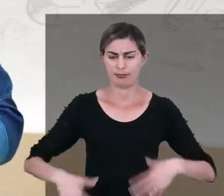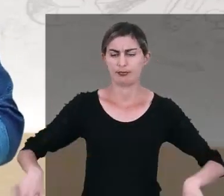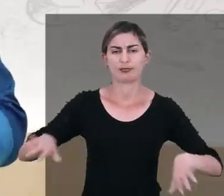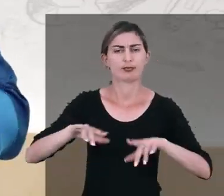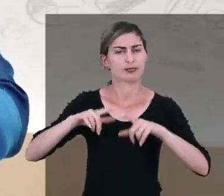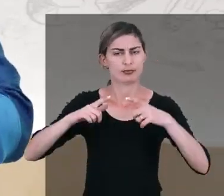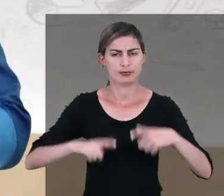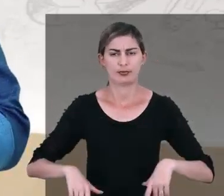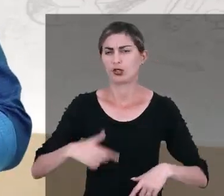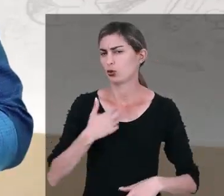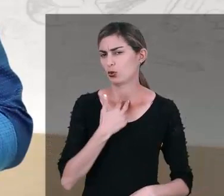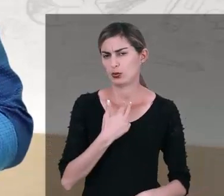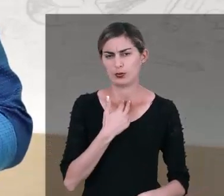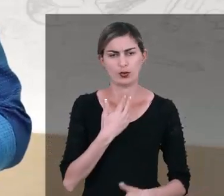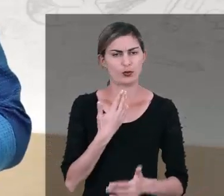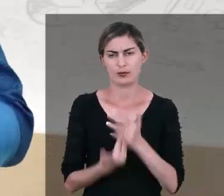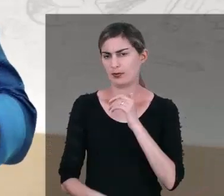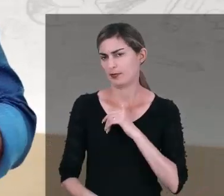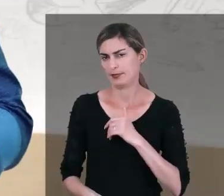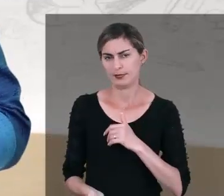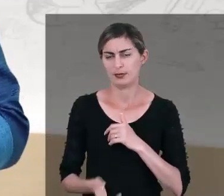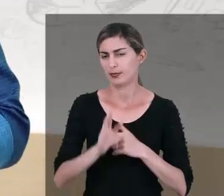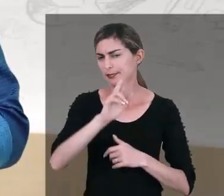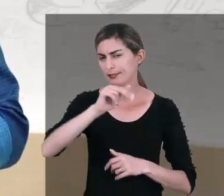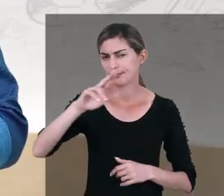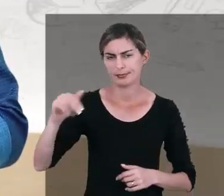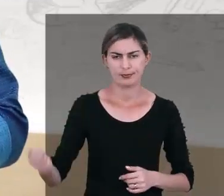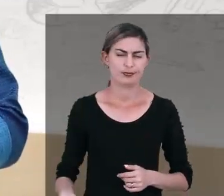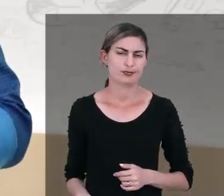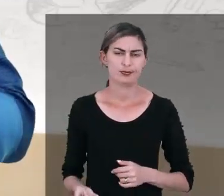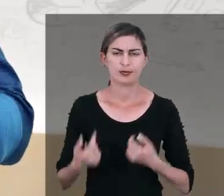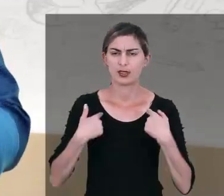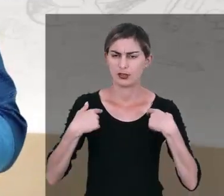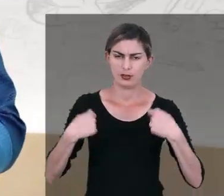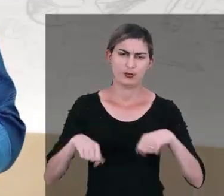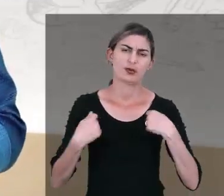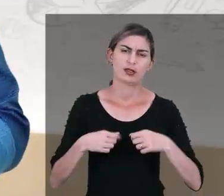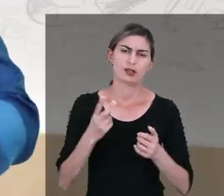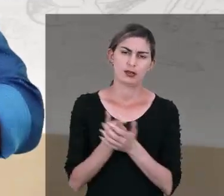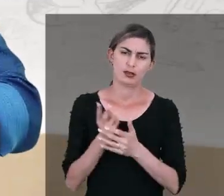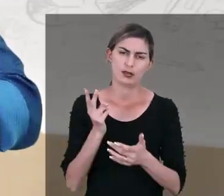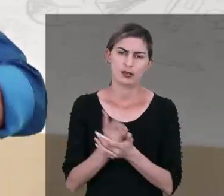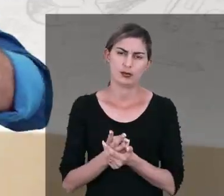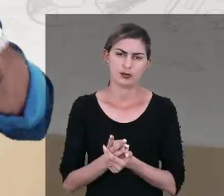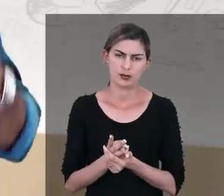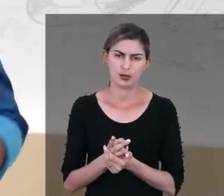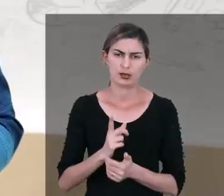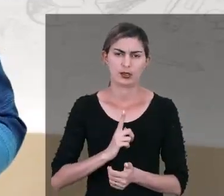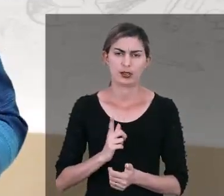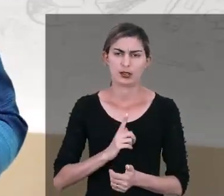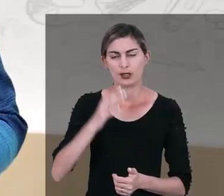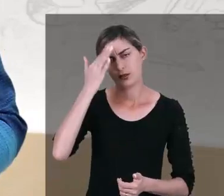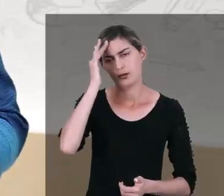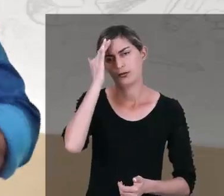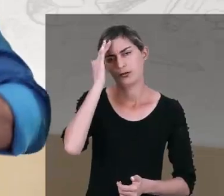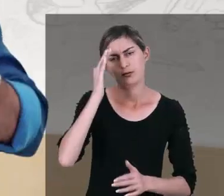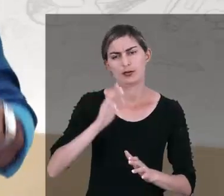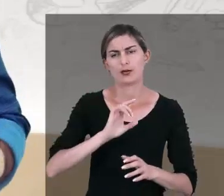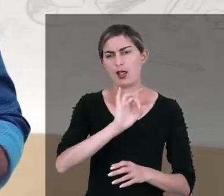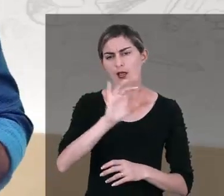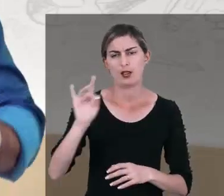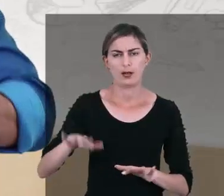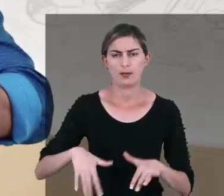espaço. Nós não podemos perder isso de vista nunca, né? Nós precisamos sempre ter uma compreensão cada vez